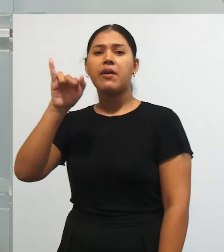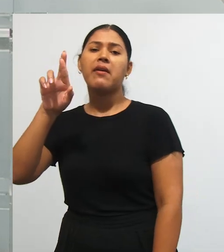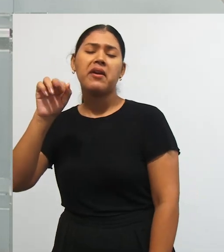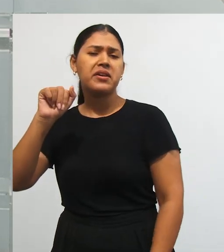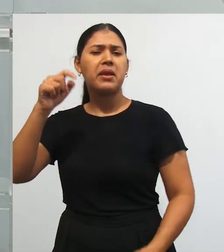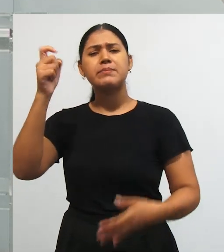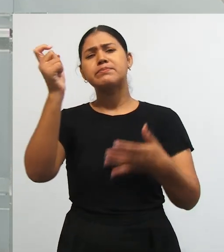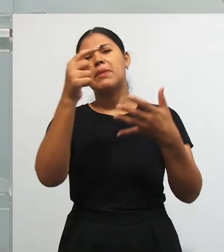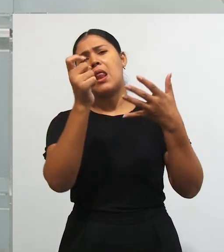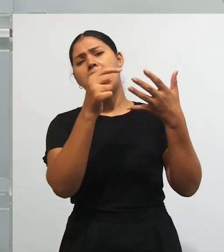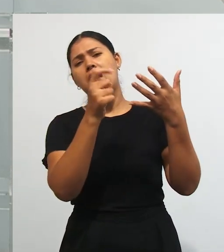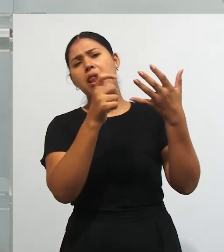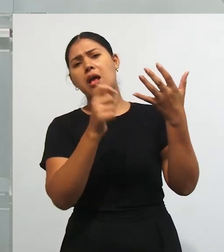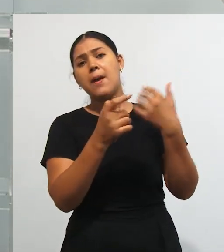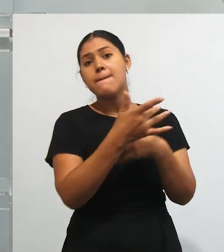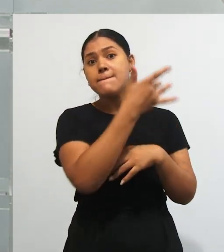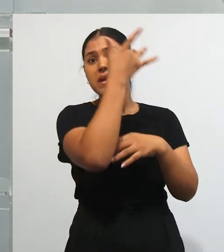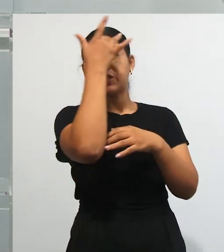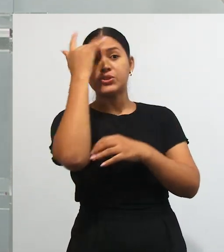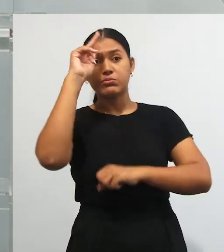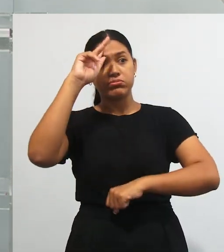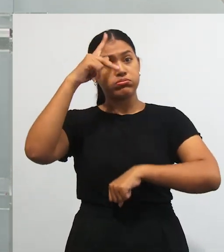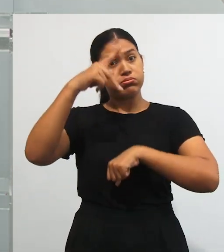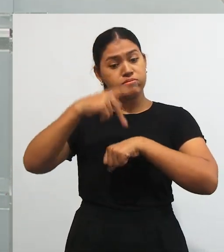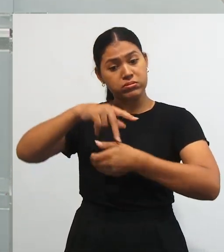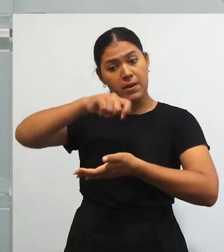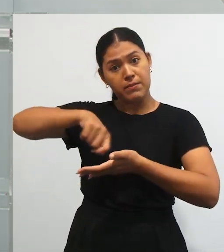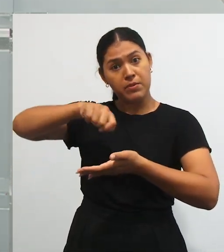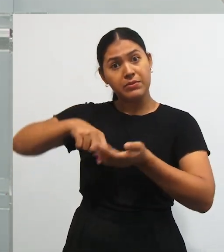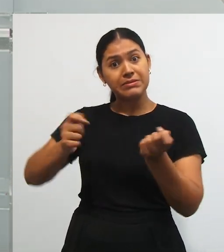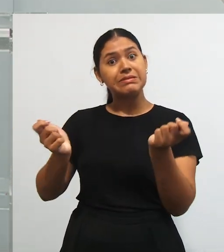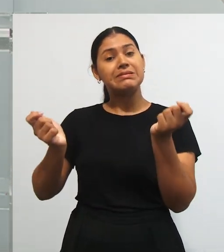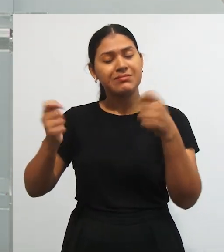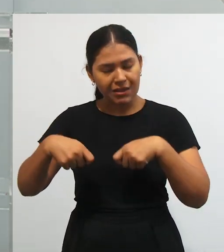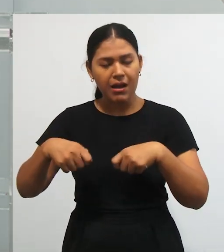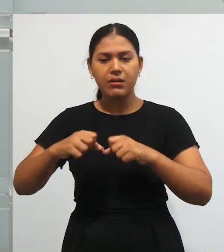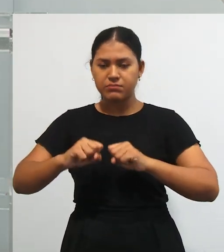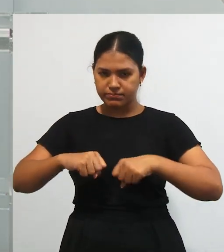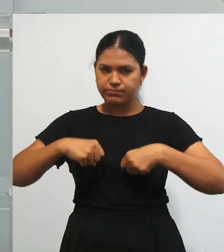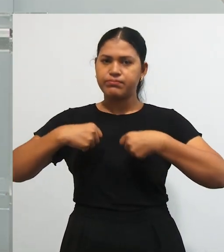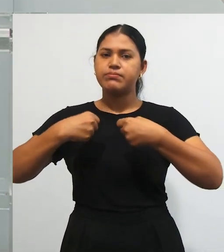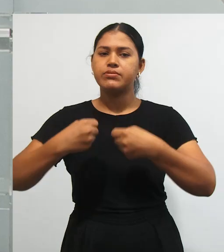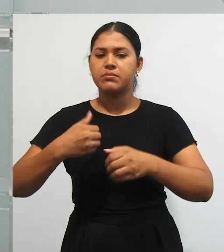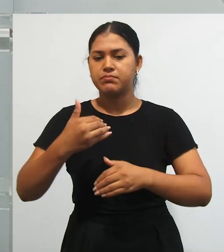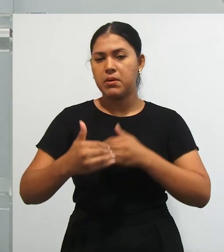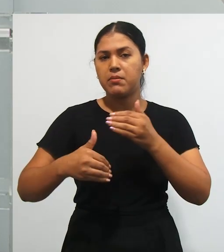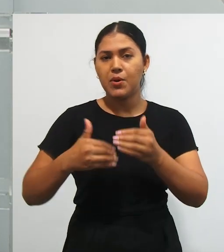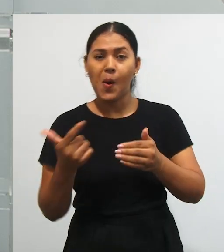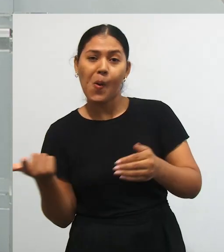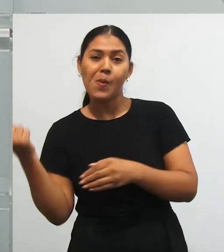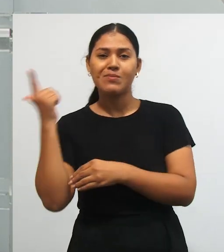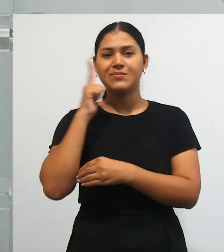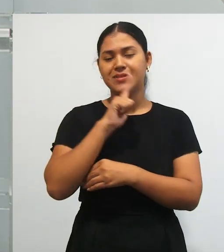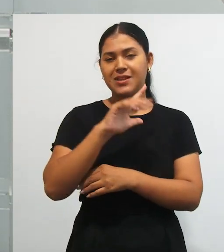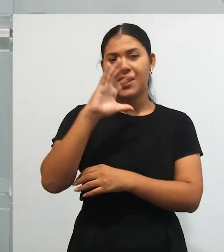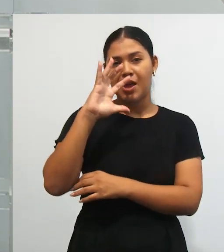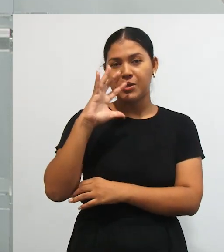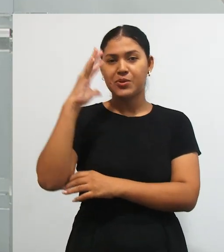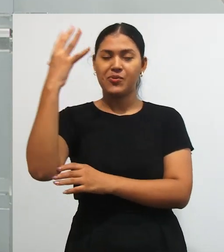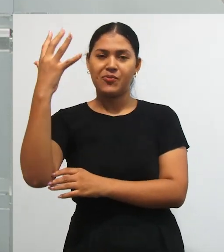pesquisadores que vão subsidiar aí a sua caminhada para que você possa ressurgir